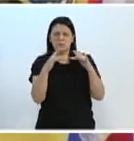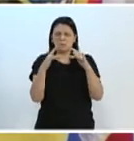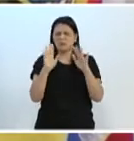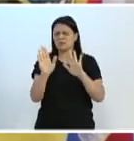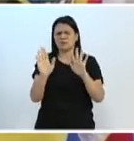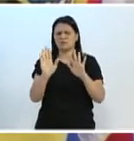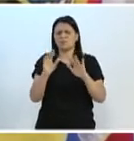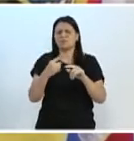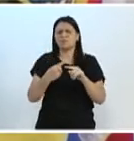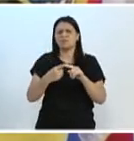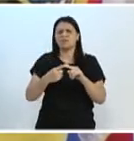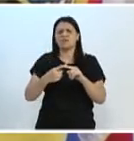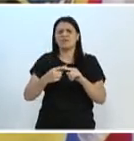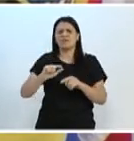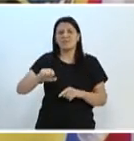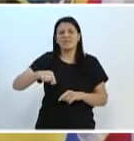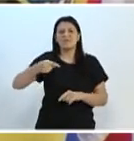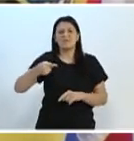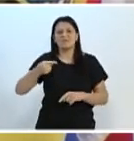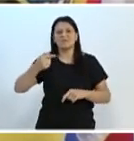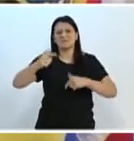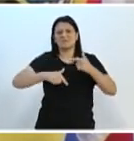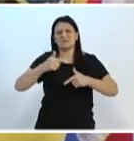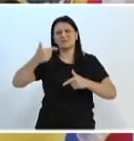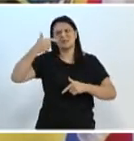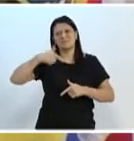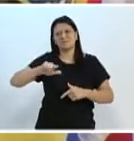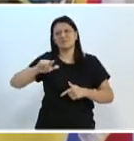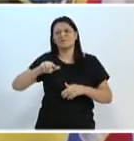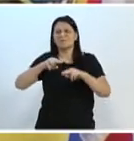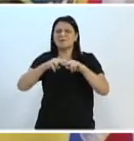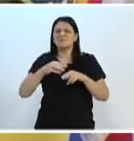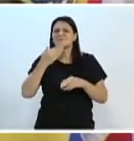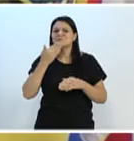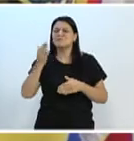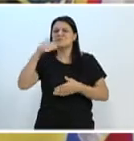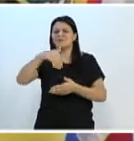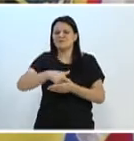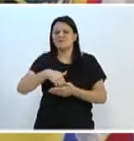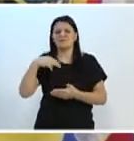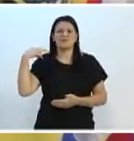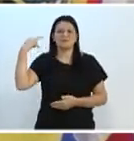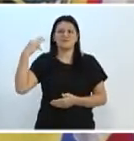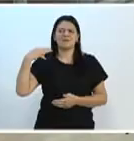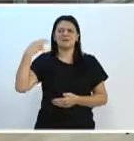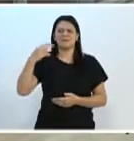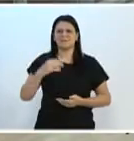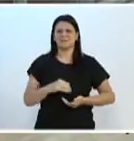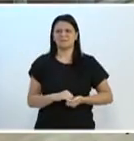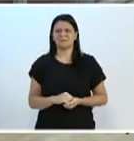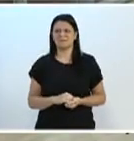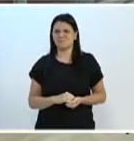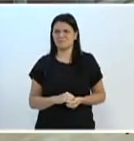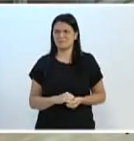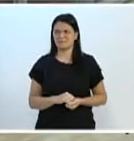aqui, trabalhando de volta em prol dessa cidade. Por isso que eu peço o voto dos meus colegas vereadores.